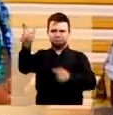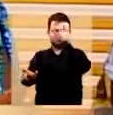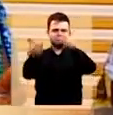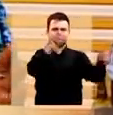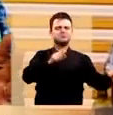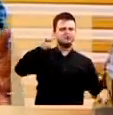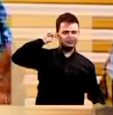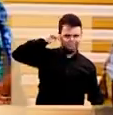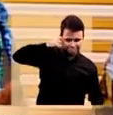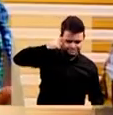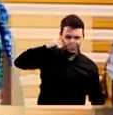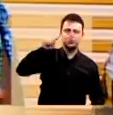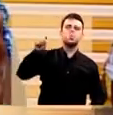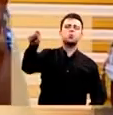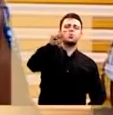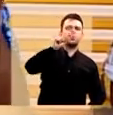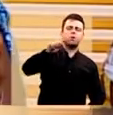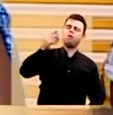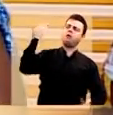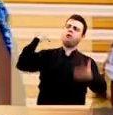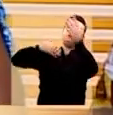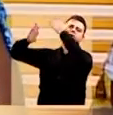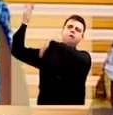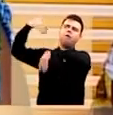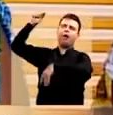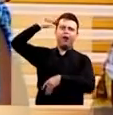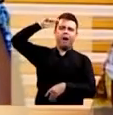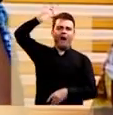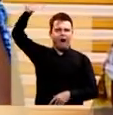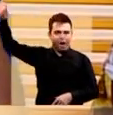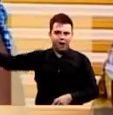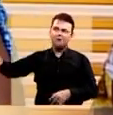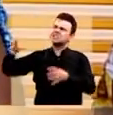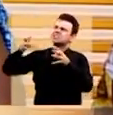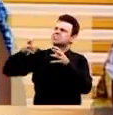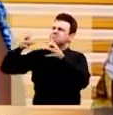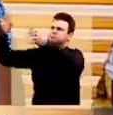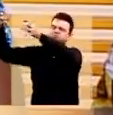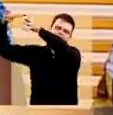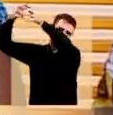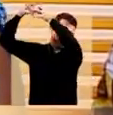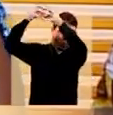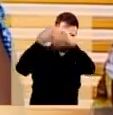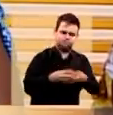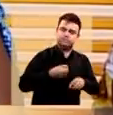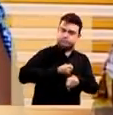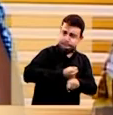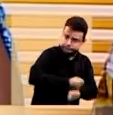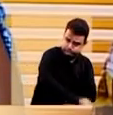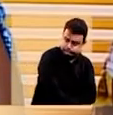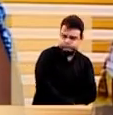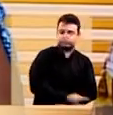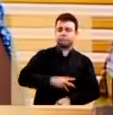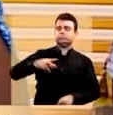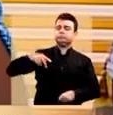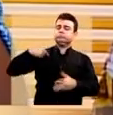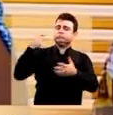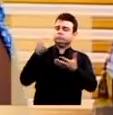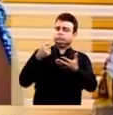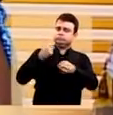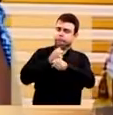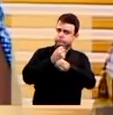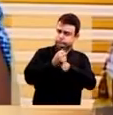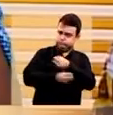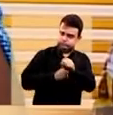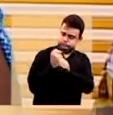sofreu o processo de tráfico de África até aqui, passou por todo esse processo doloroso, com falta,